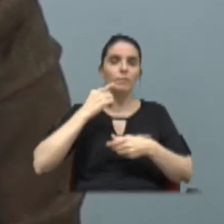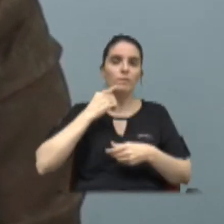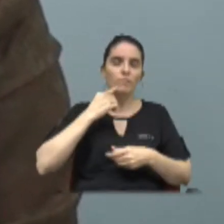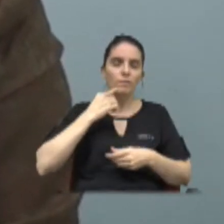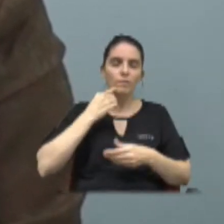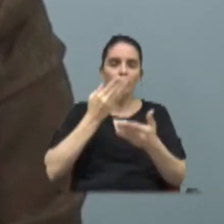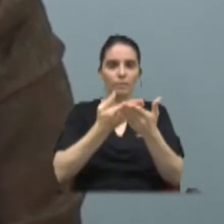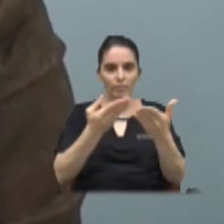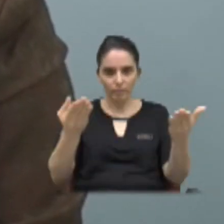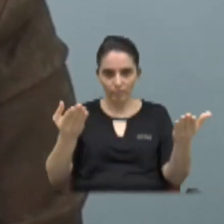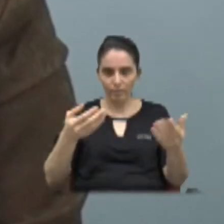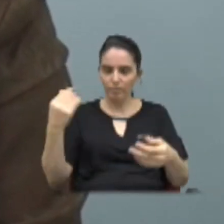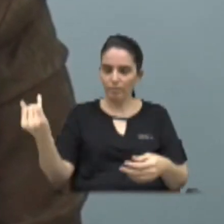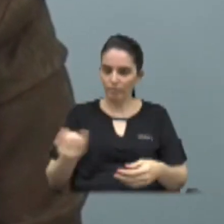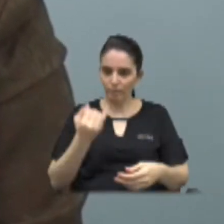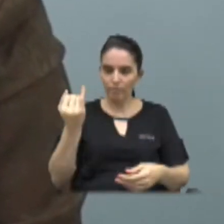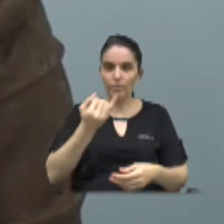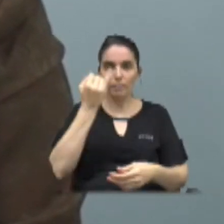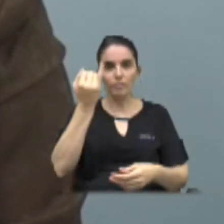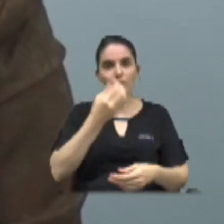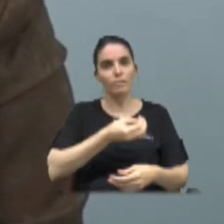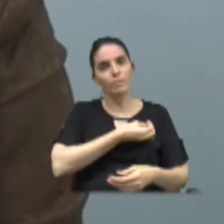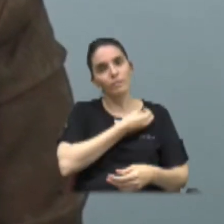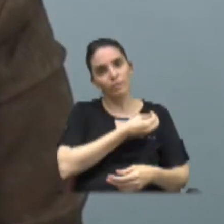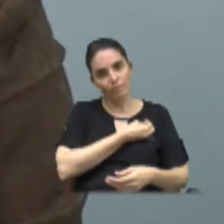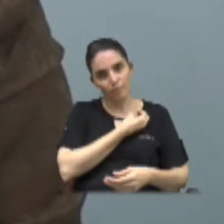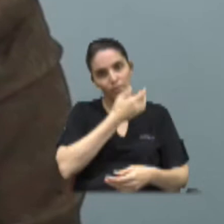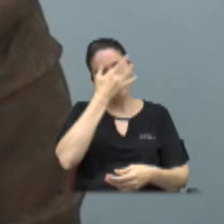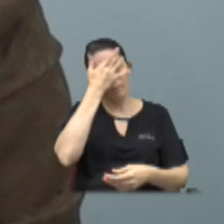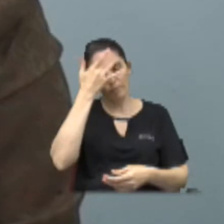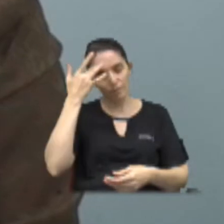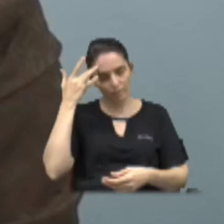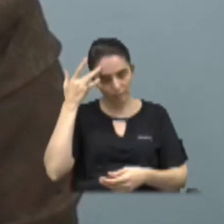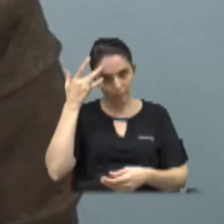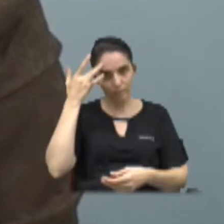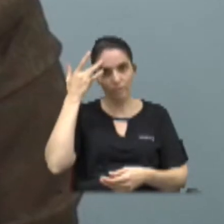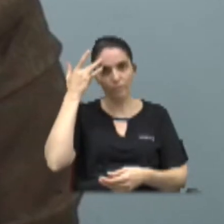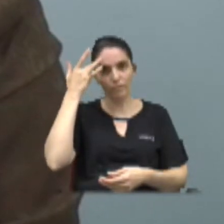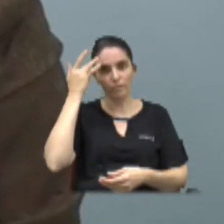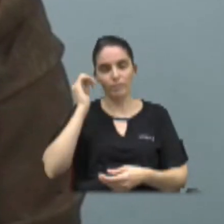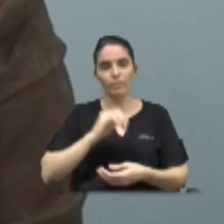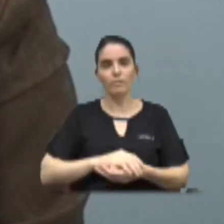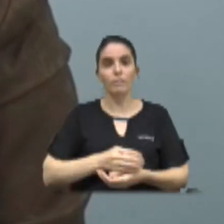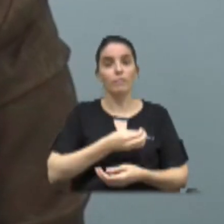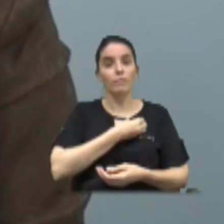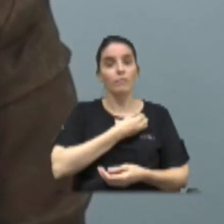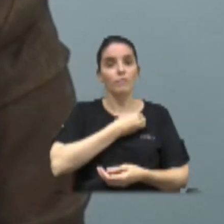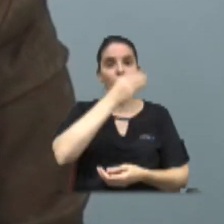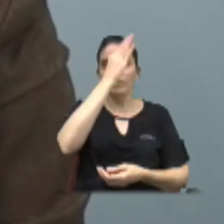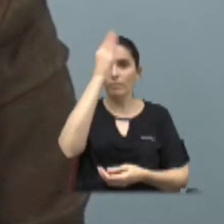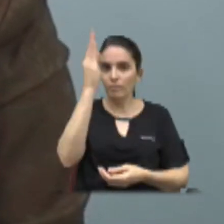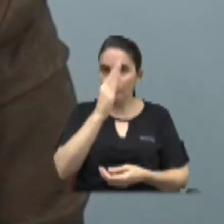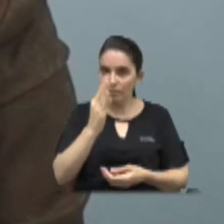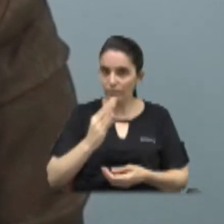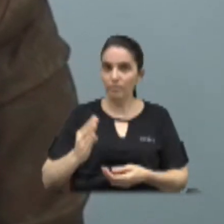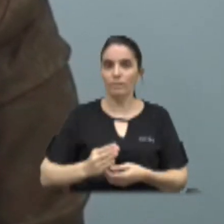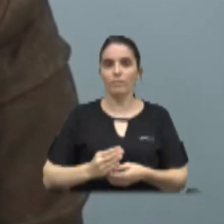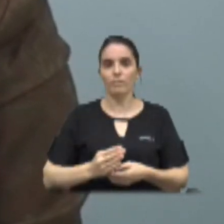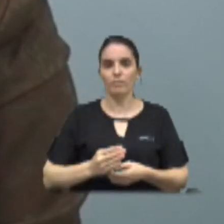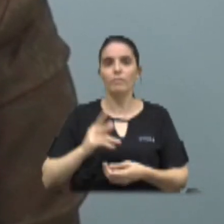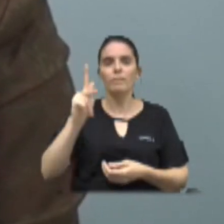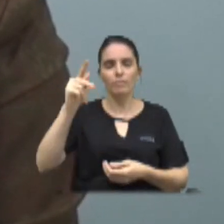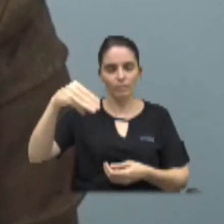importância que vocês têm na vida das pessoas, na vida dos brasileiros, a importância que vocês